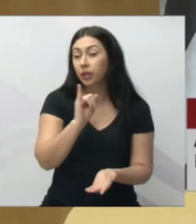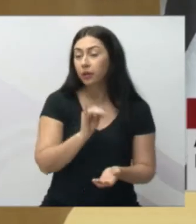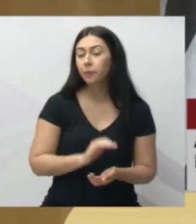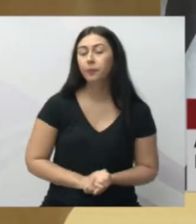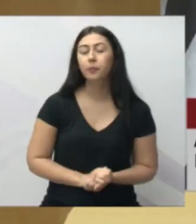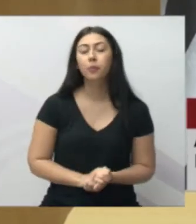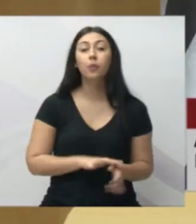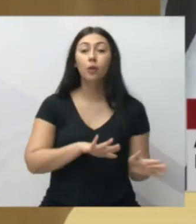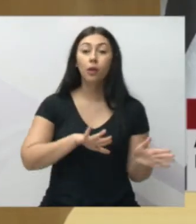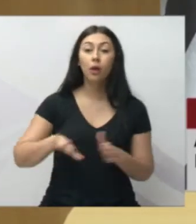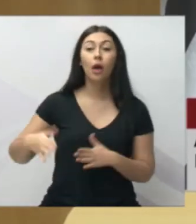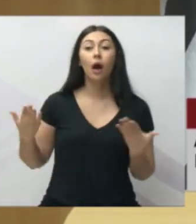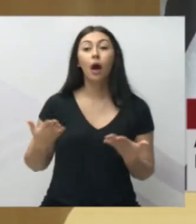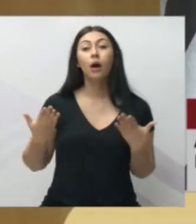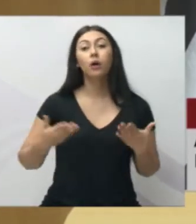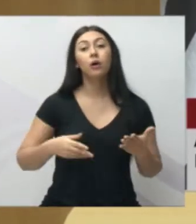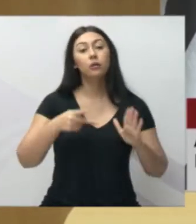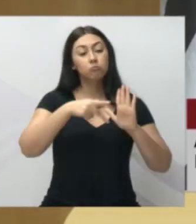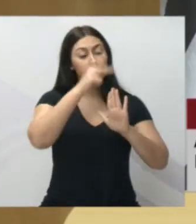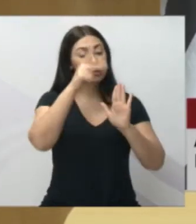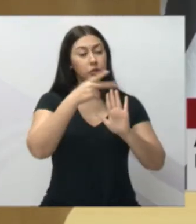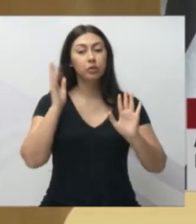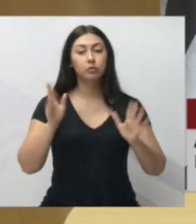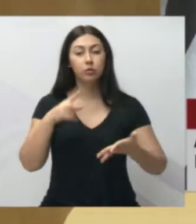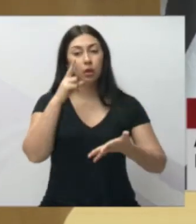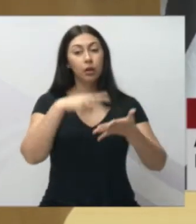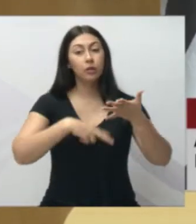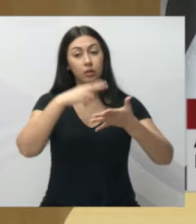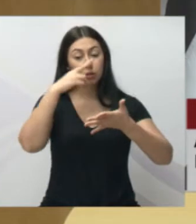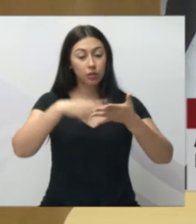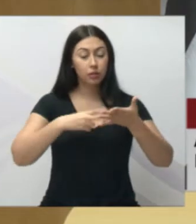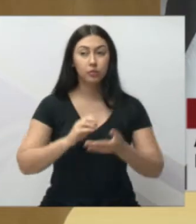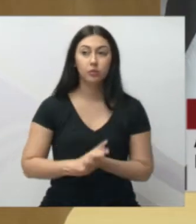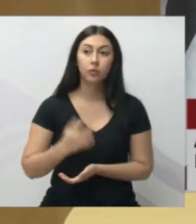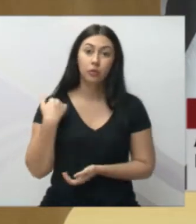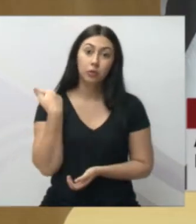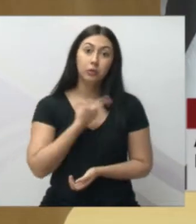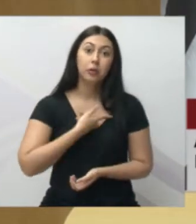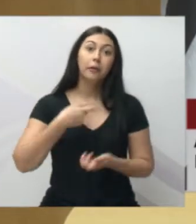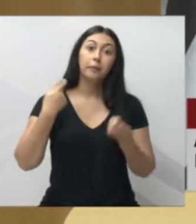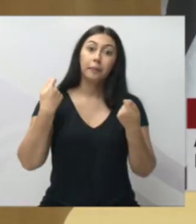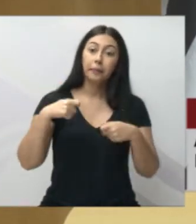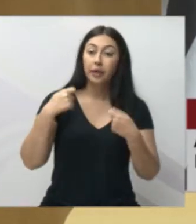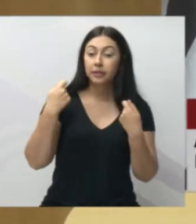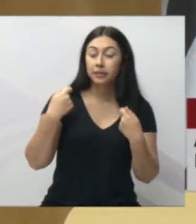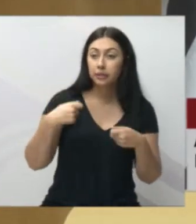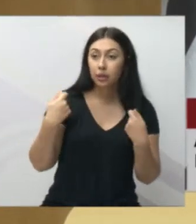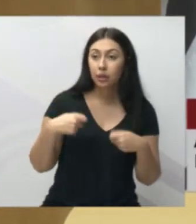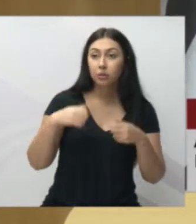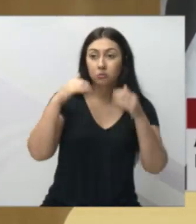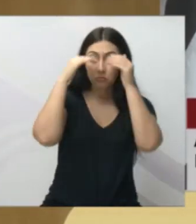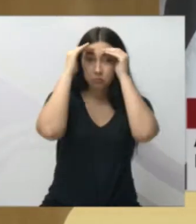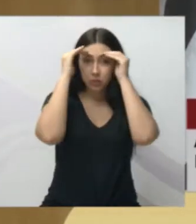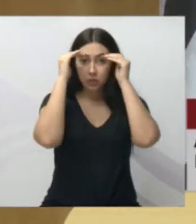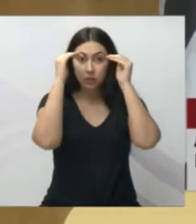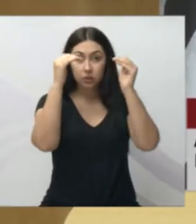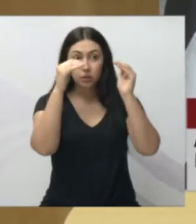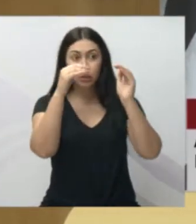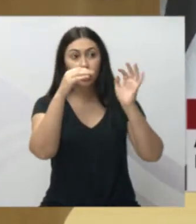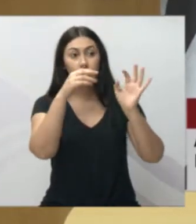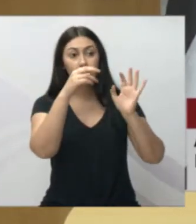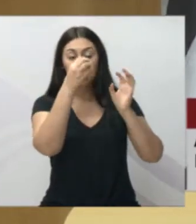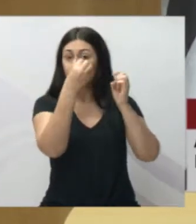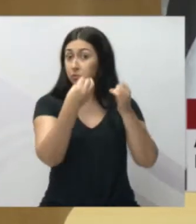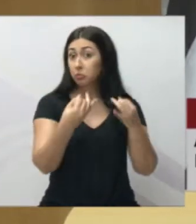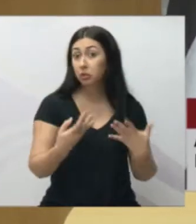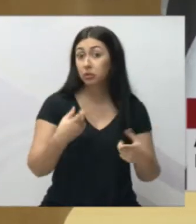projeto, como já foi lido, nós então temos que atender essas reivindicações do Tribunal de Contas, porque eles